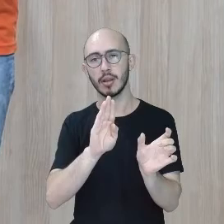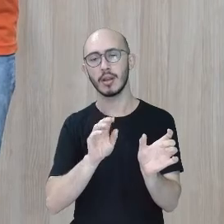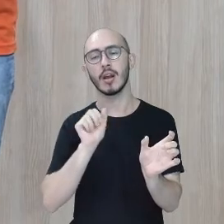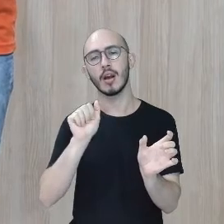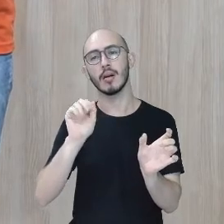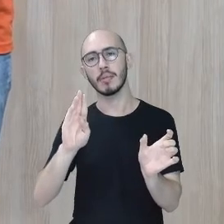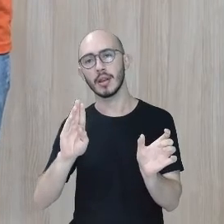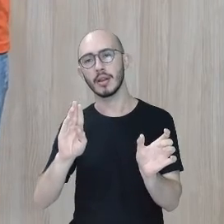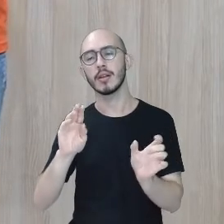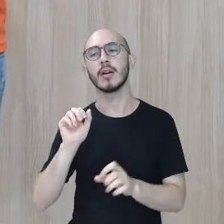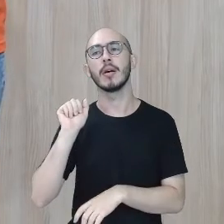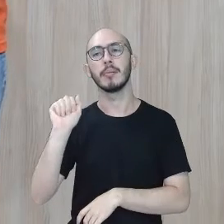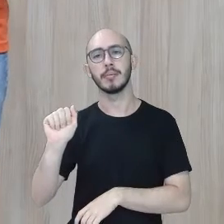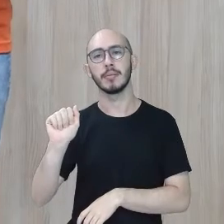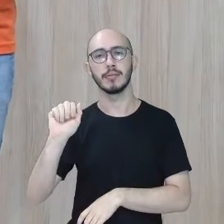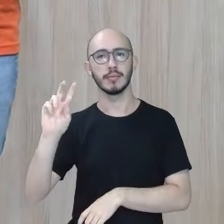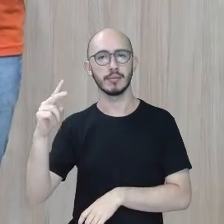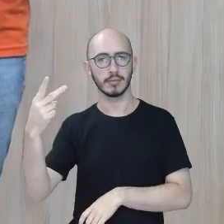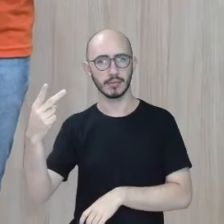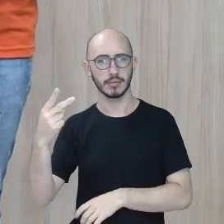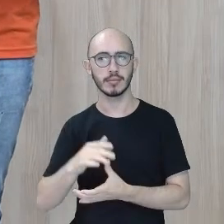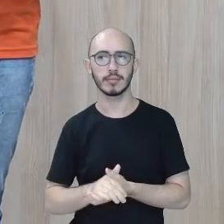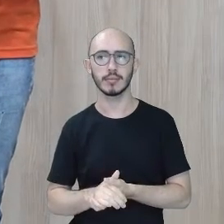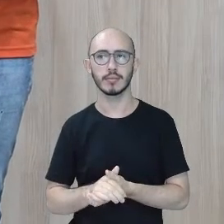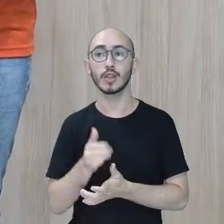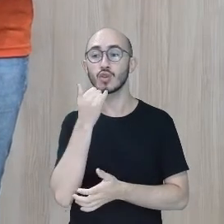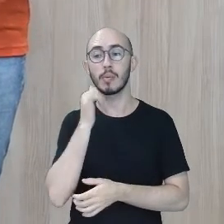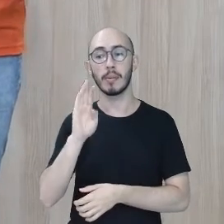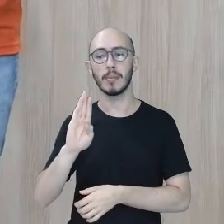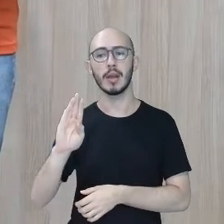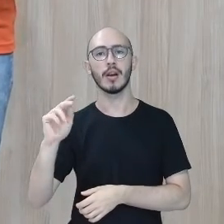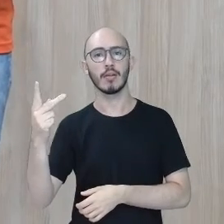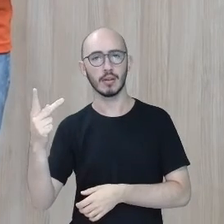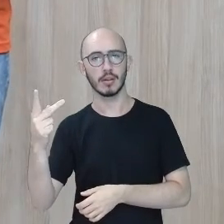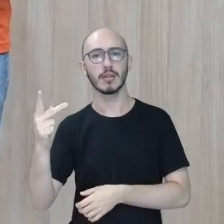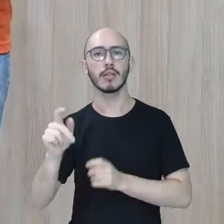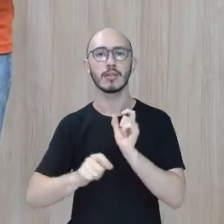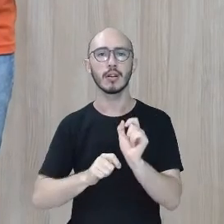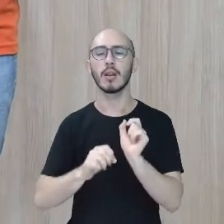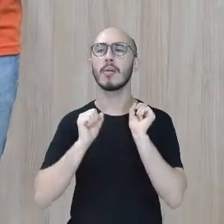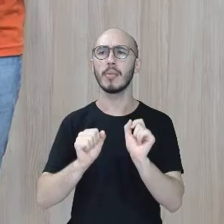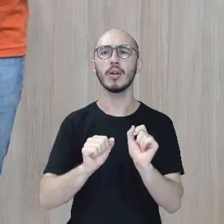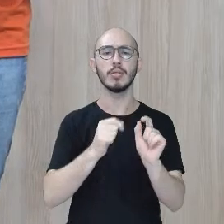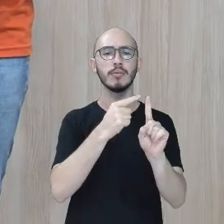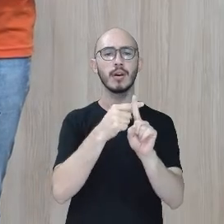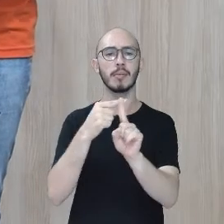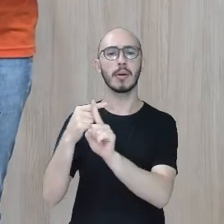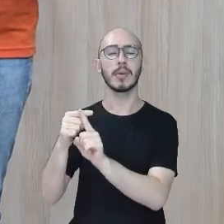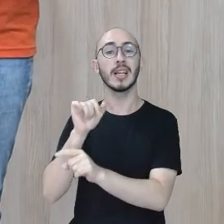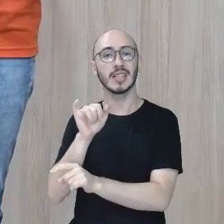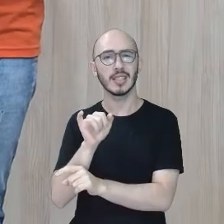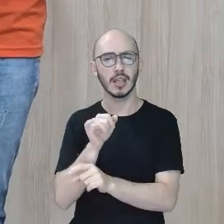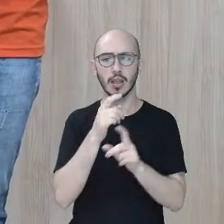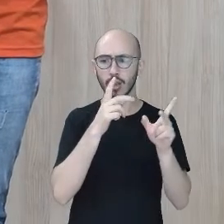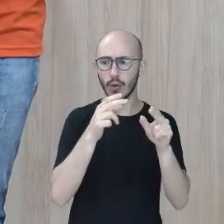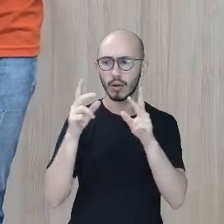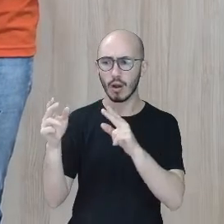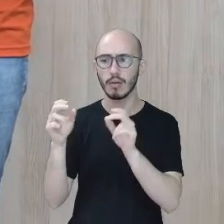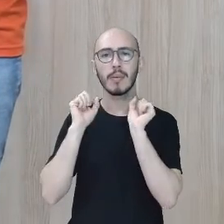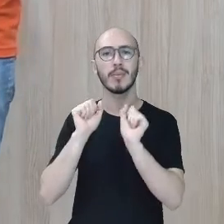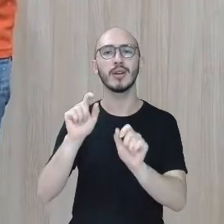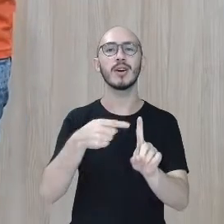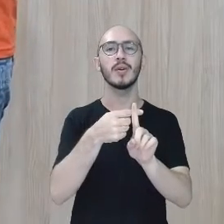e B ao quadrado. Então, você sabe que você pode aí somar os monômios que são semelhantes. E quais são os